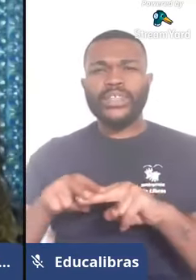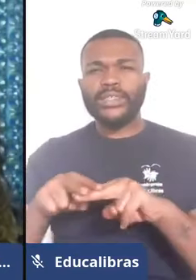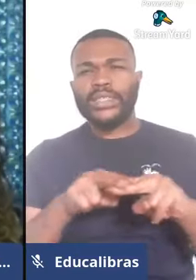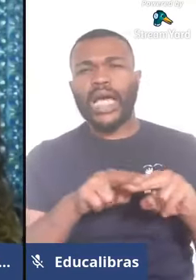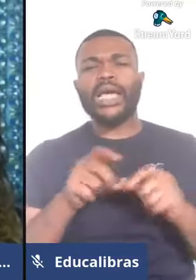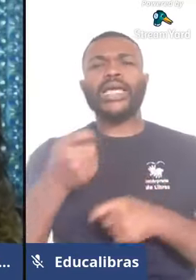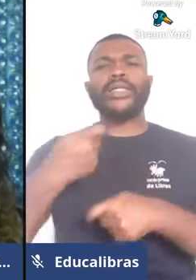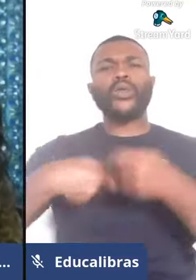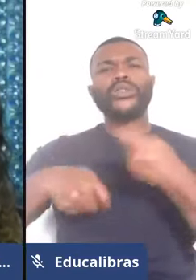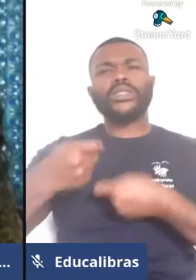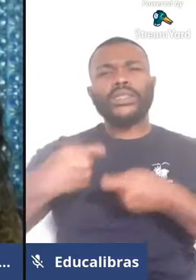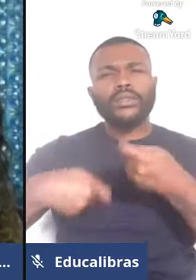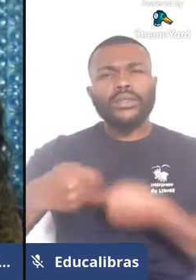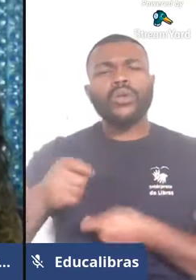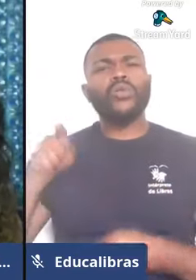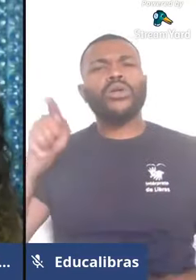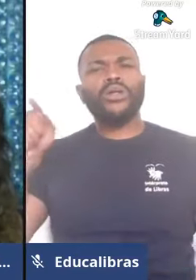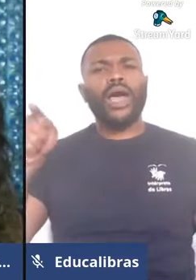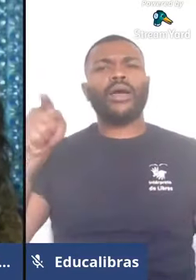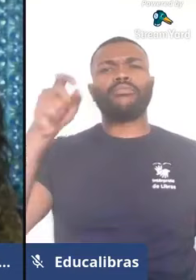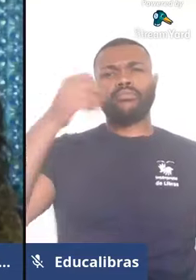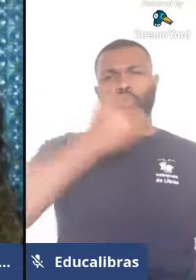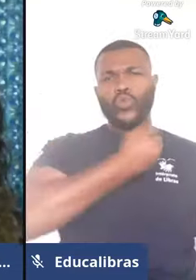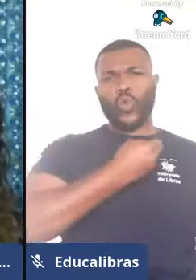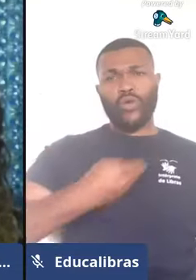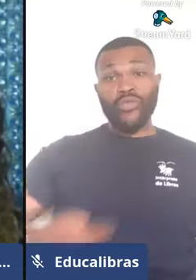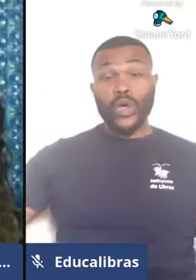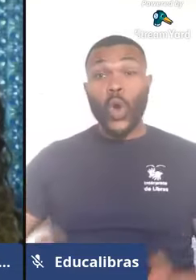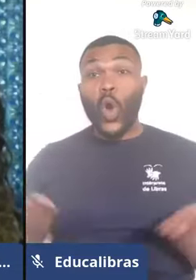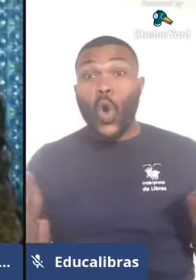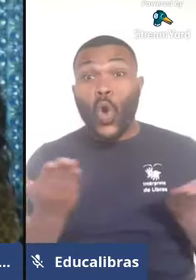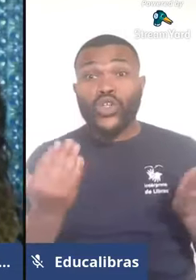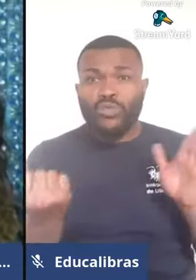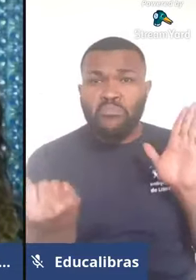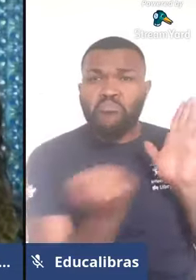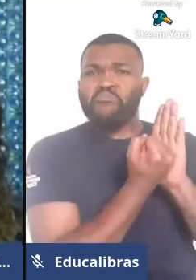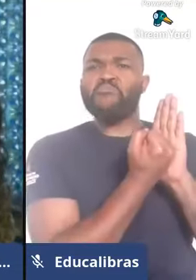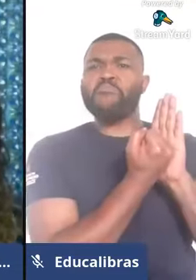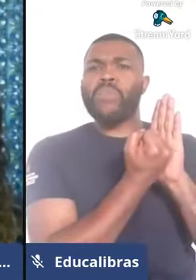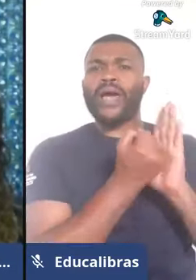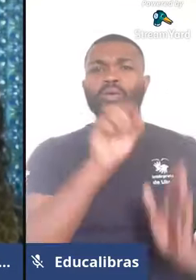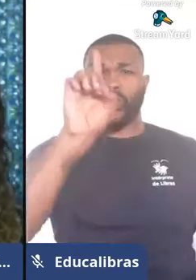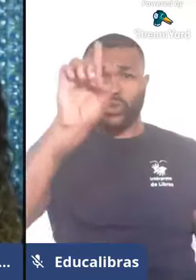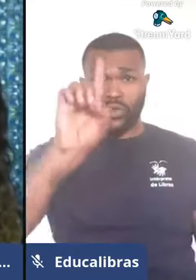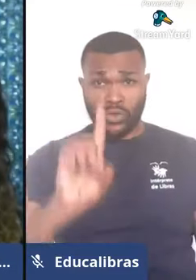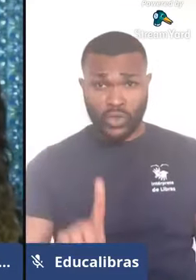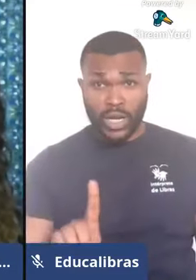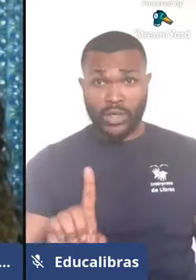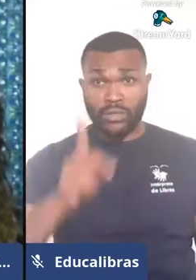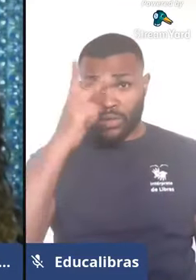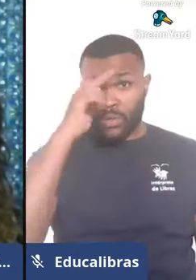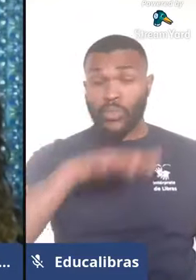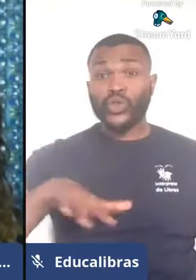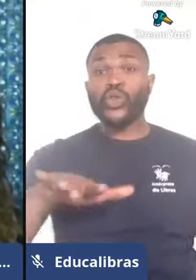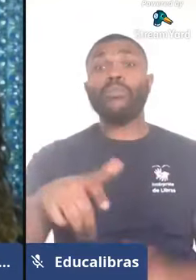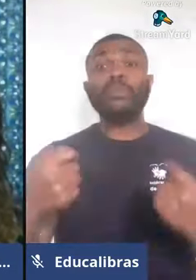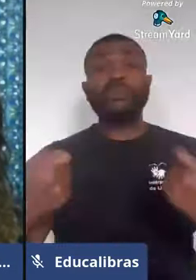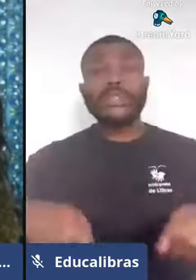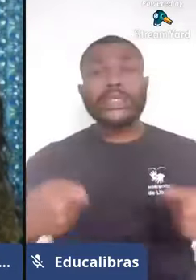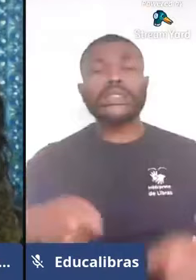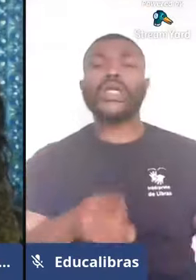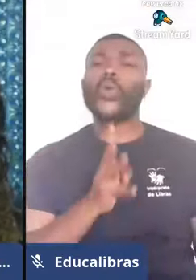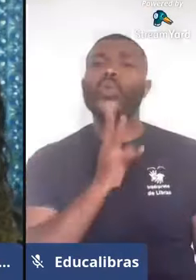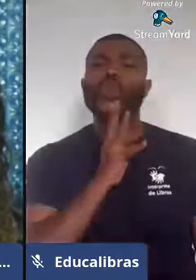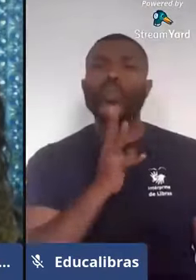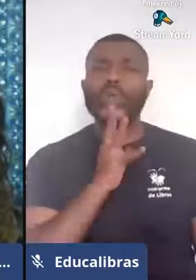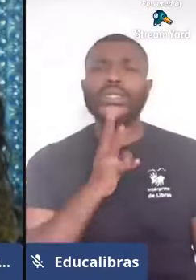Executivo. Então, a gente acha que hoje é um marco legal de direito, as pessoas precisam conhecer, é fundamental que elas conheçam, que elas tenham